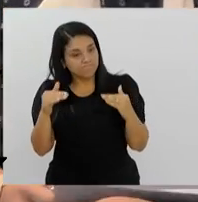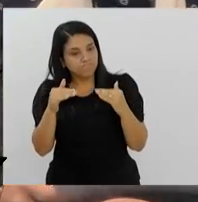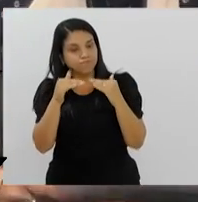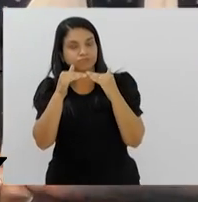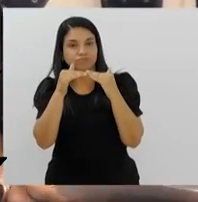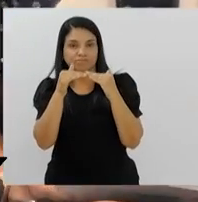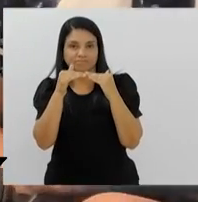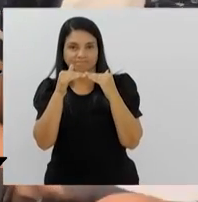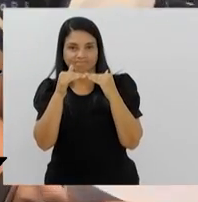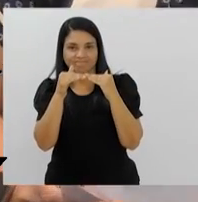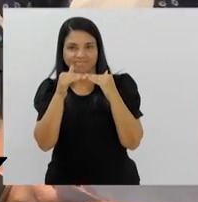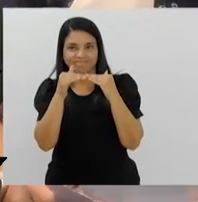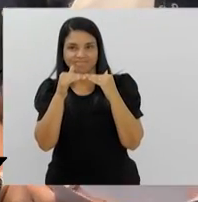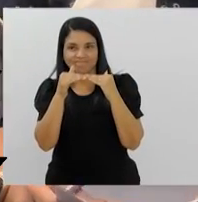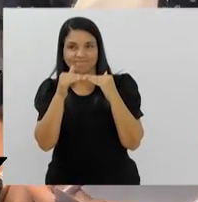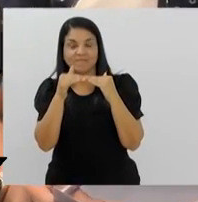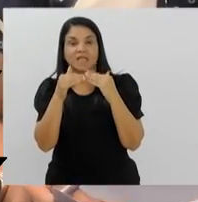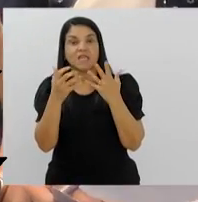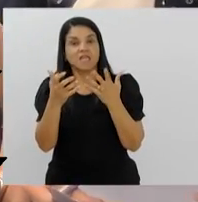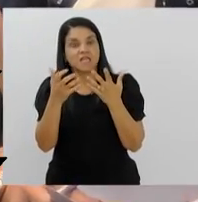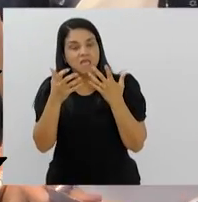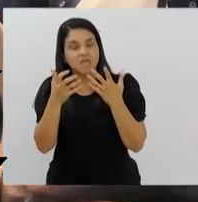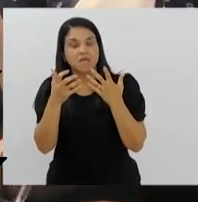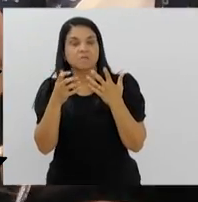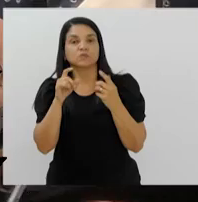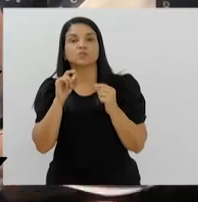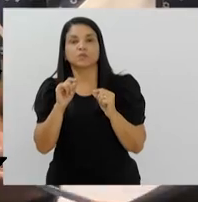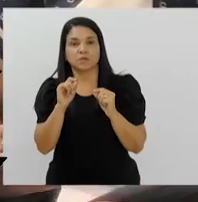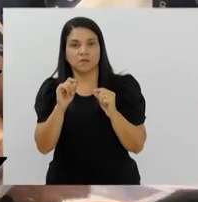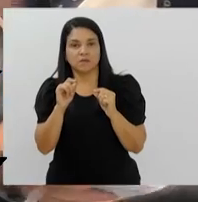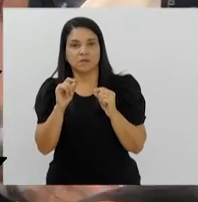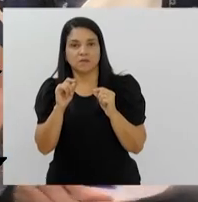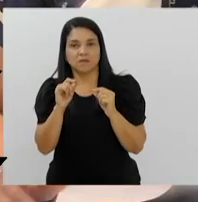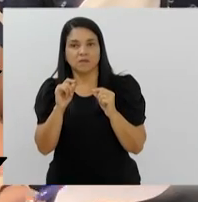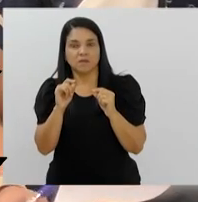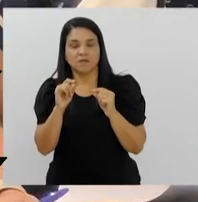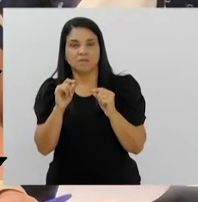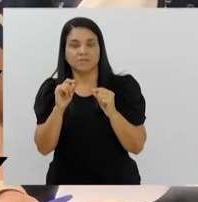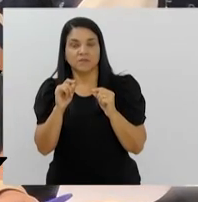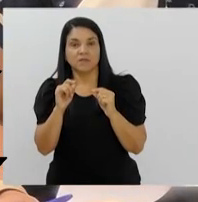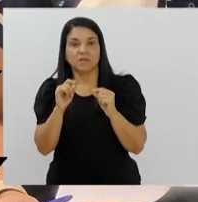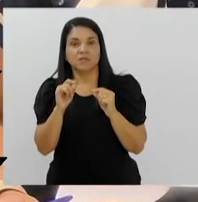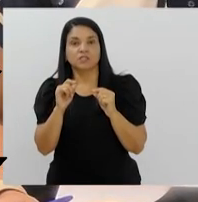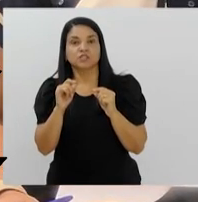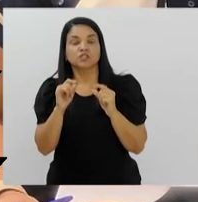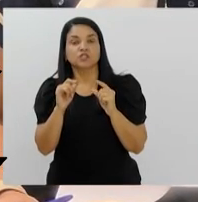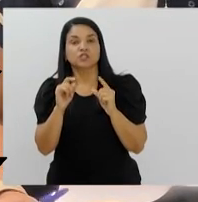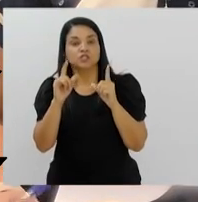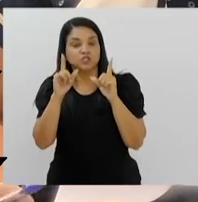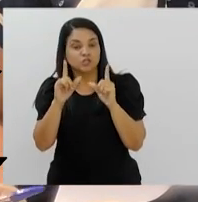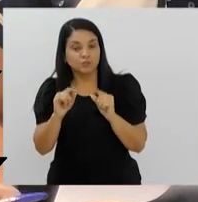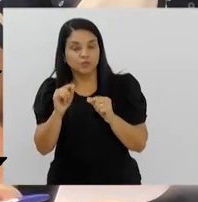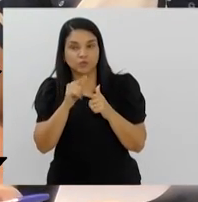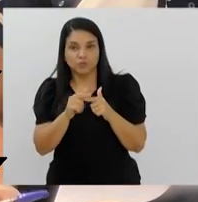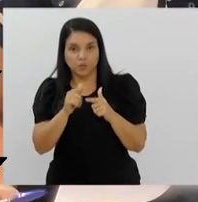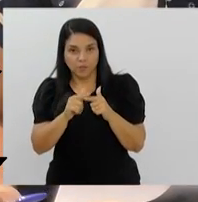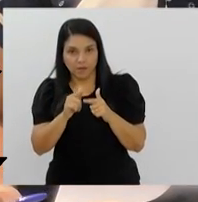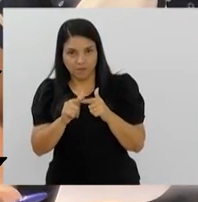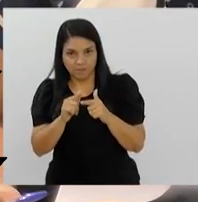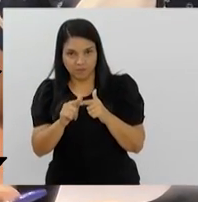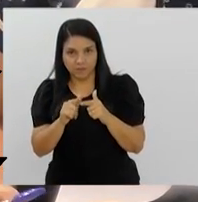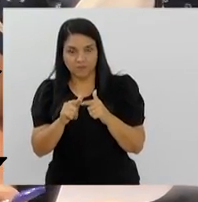nós estamos esgotando e queremos esgotar a boa vizinhança que que é a boa vizinhança nós estamos